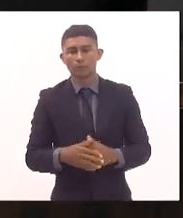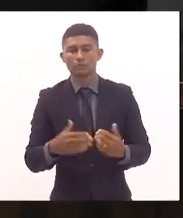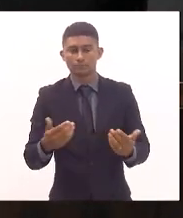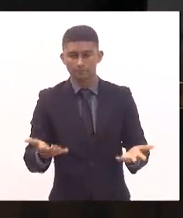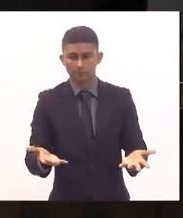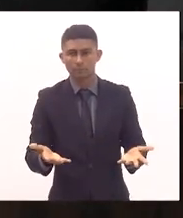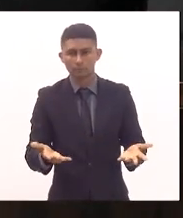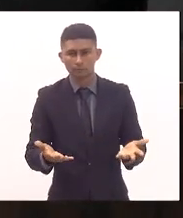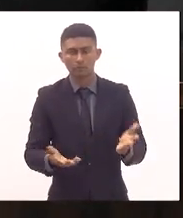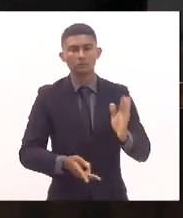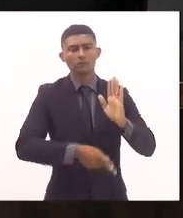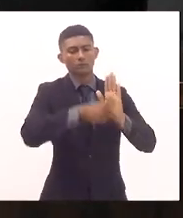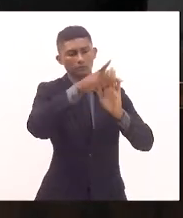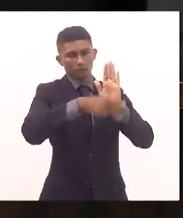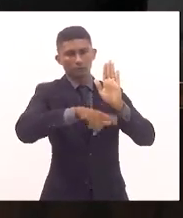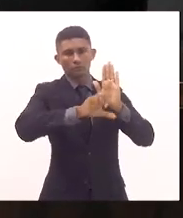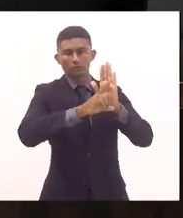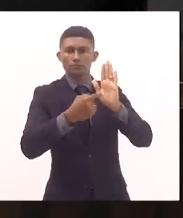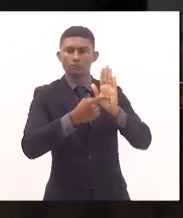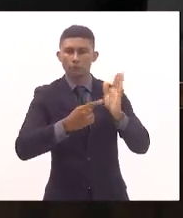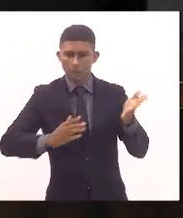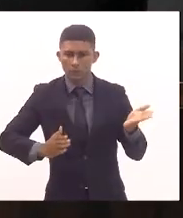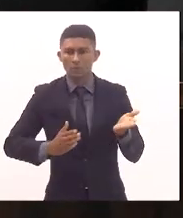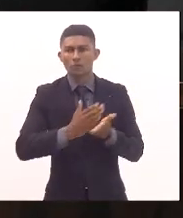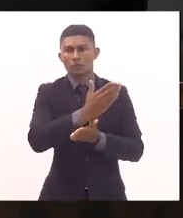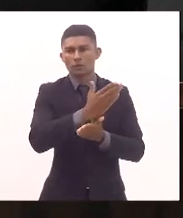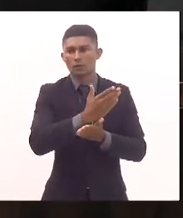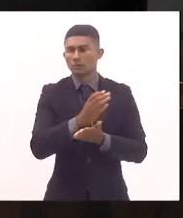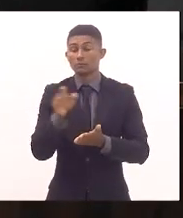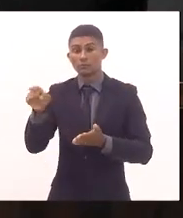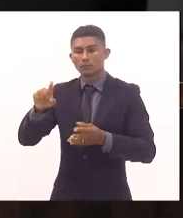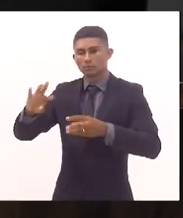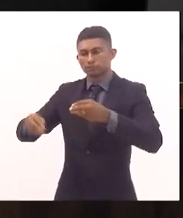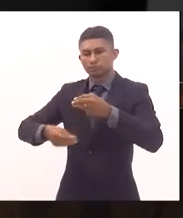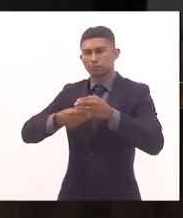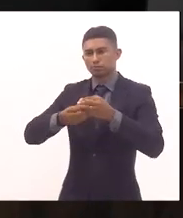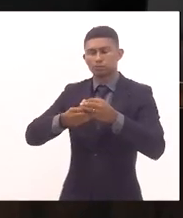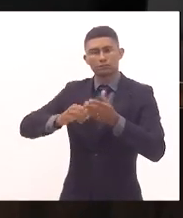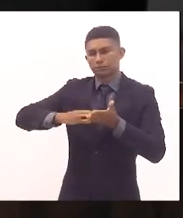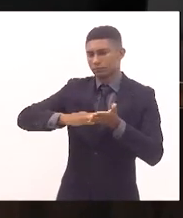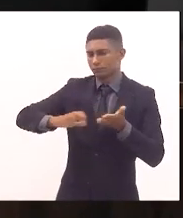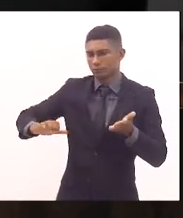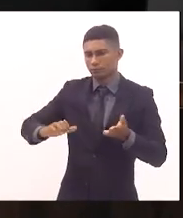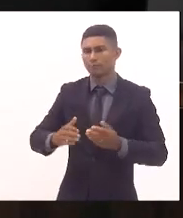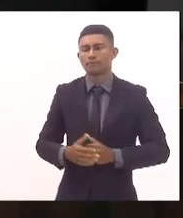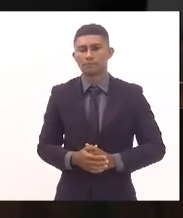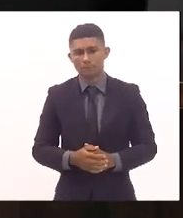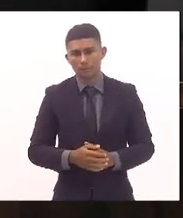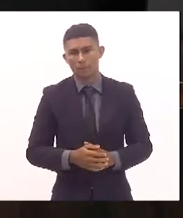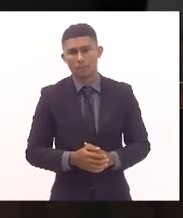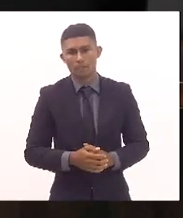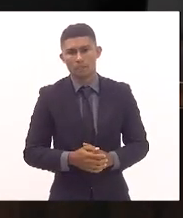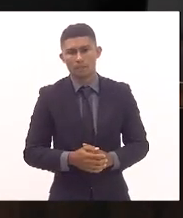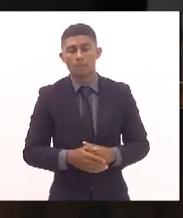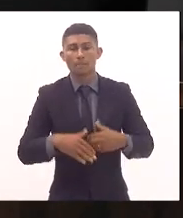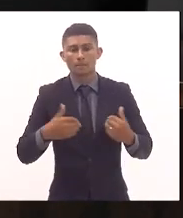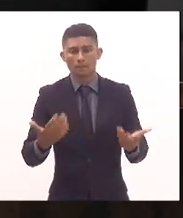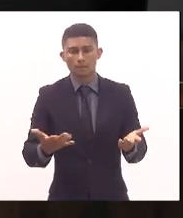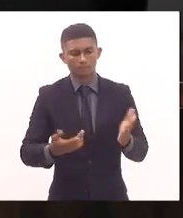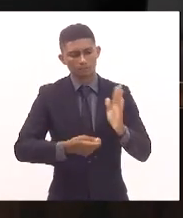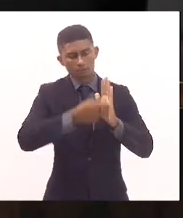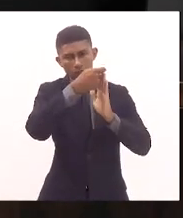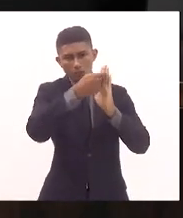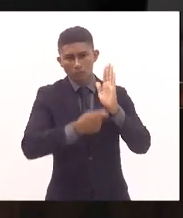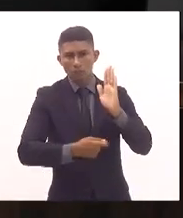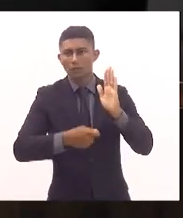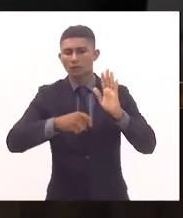foi aprovado, o destaque foi rejeitado, incorporamos ao texto os dois destaques